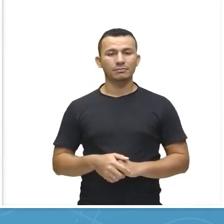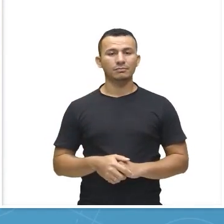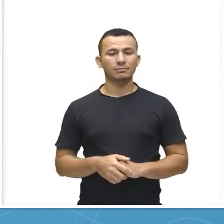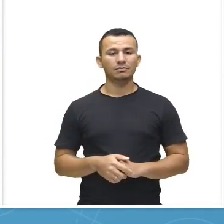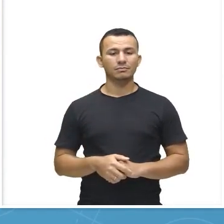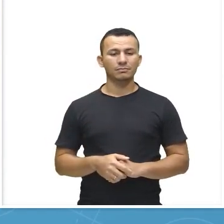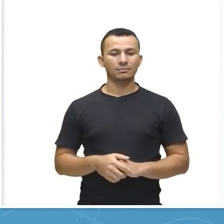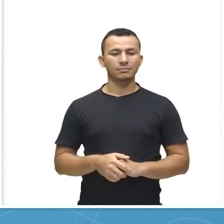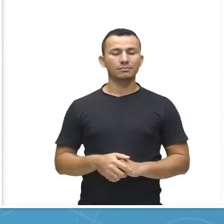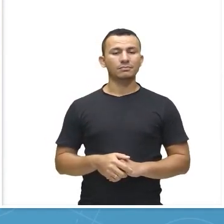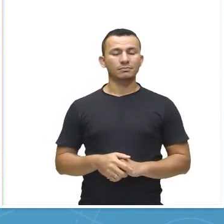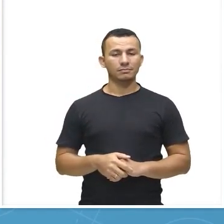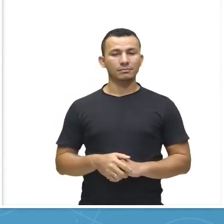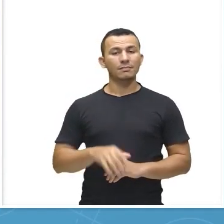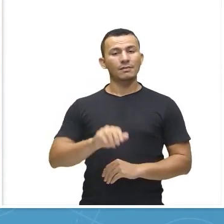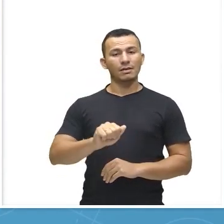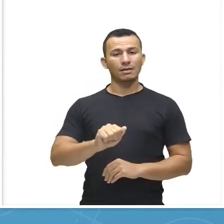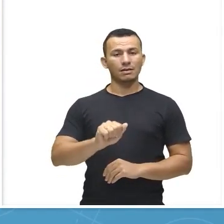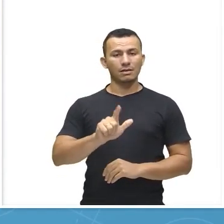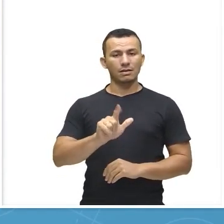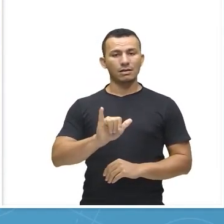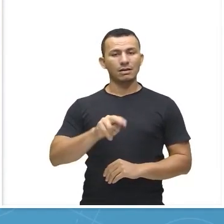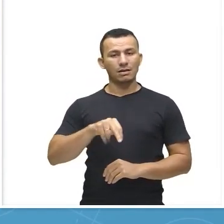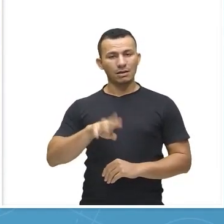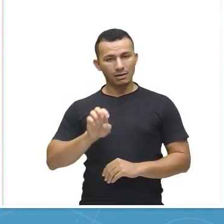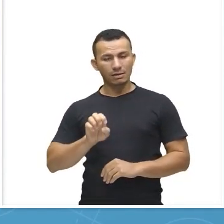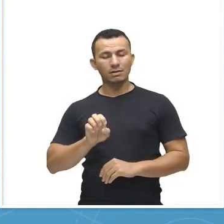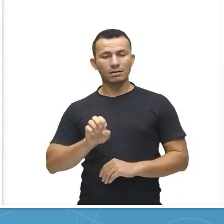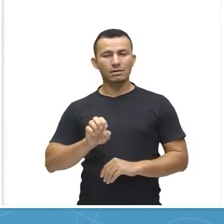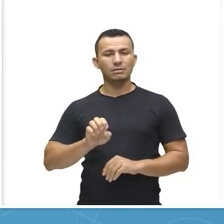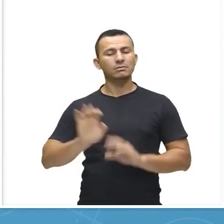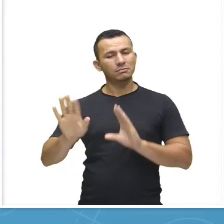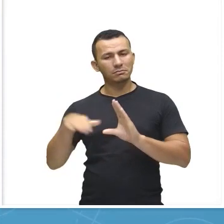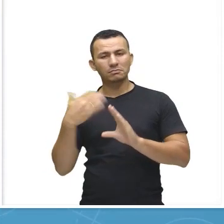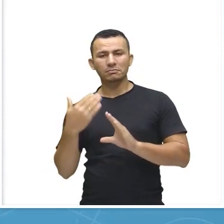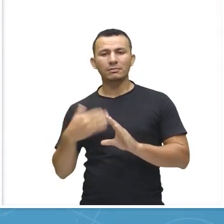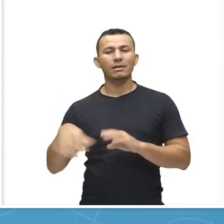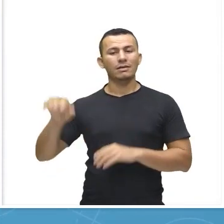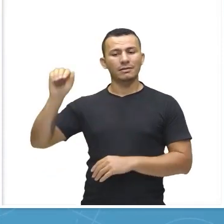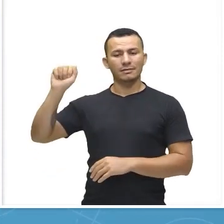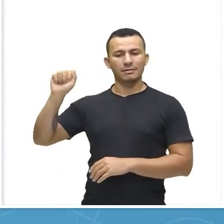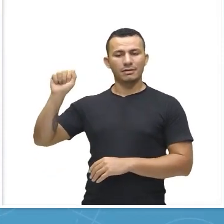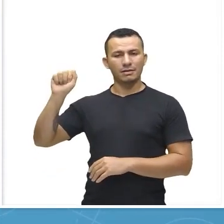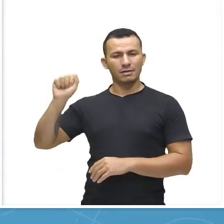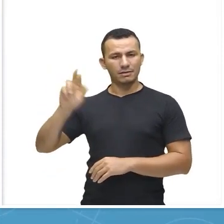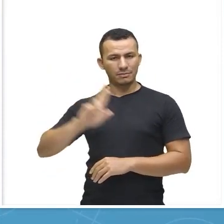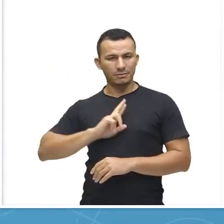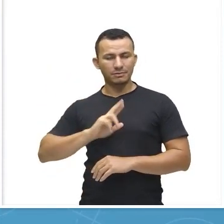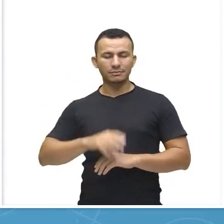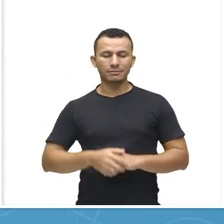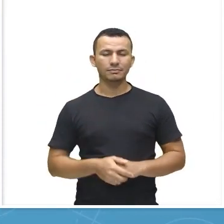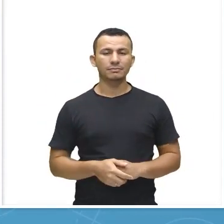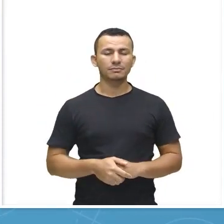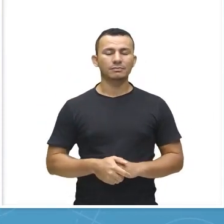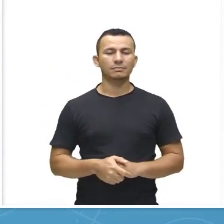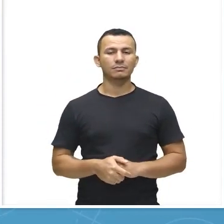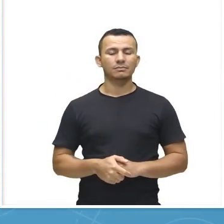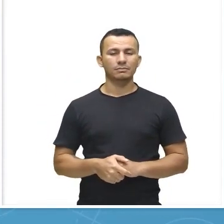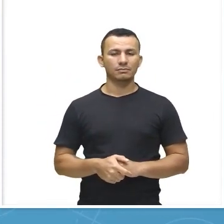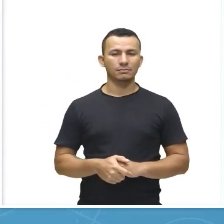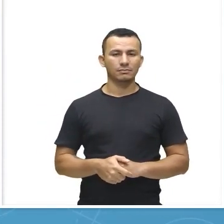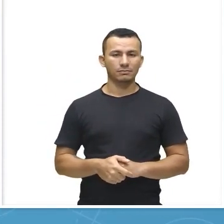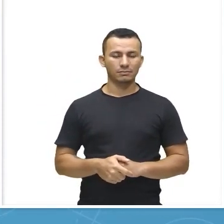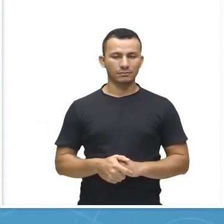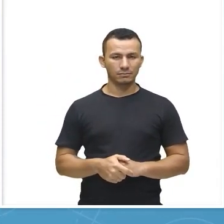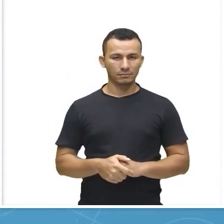de Brito, a Aline. Tudo bem, Aline, botou letra A. Da Escola Estadual Dom João